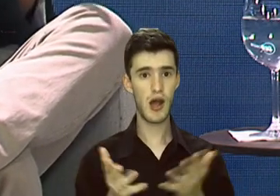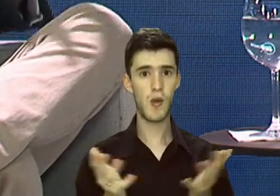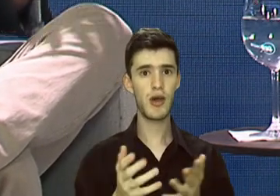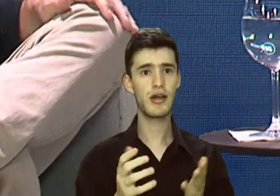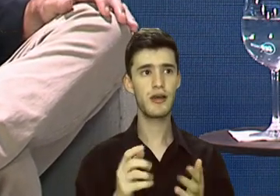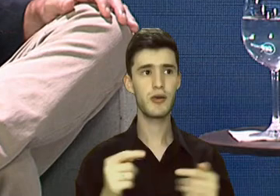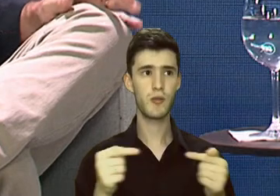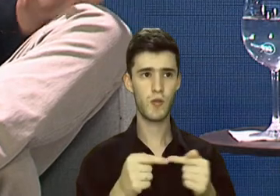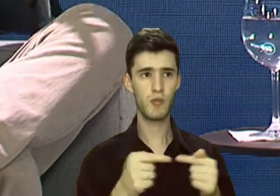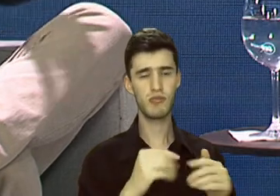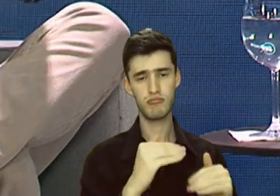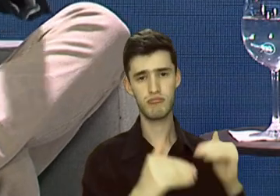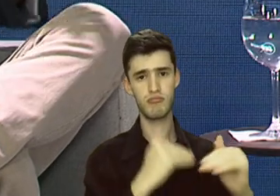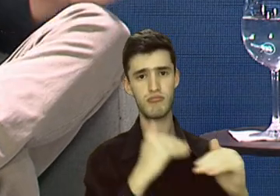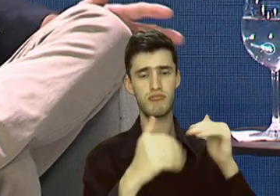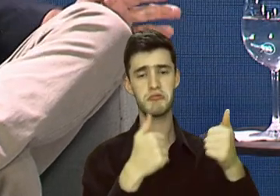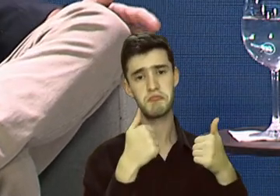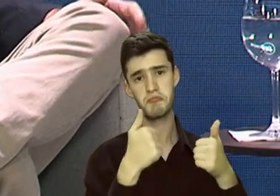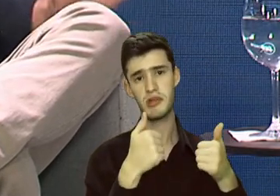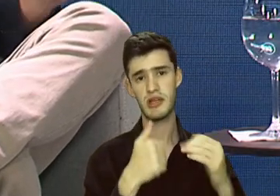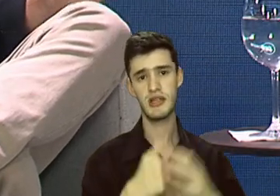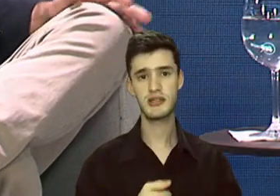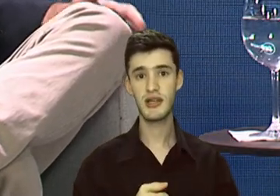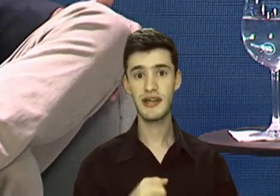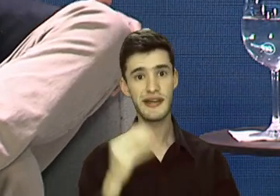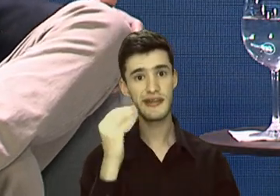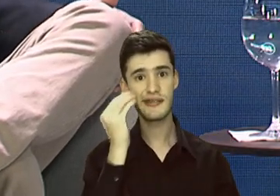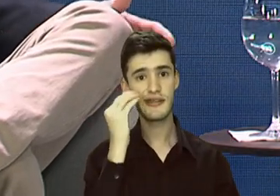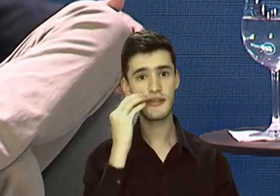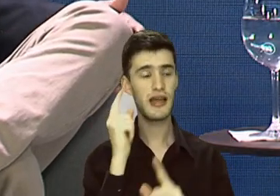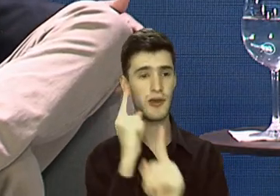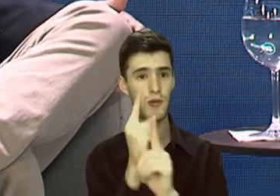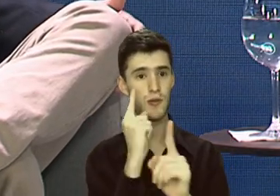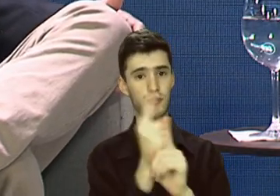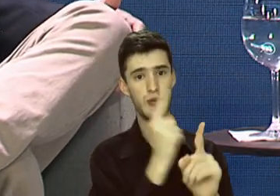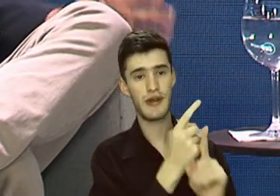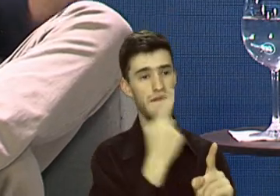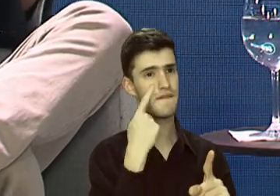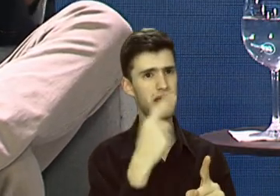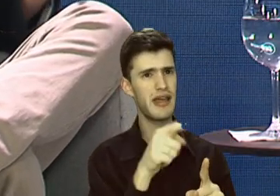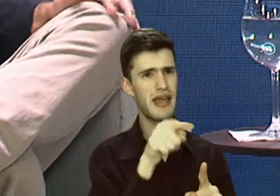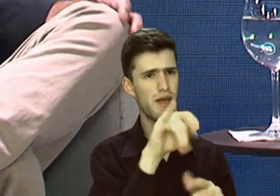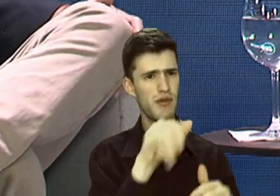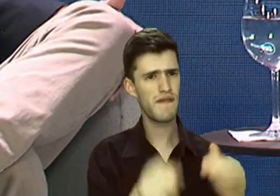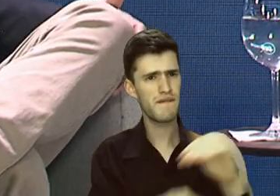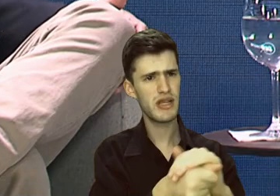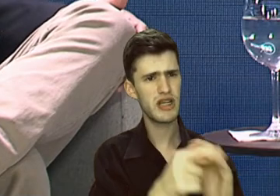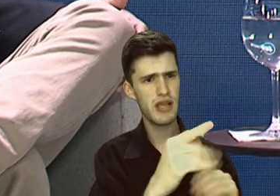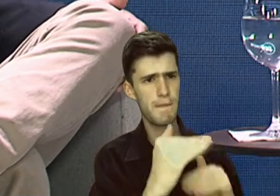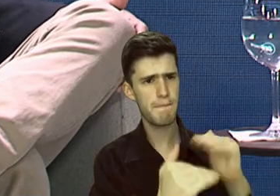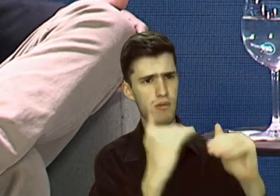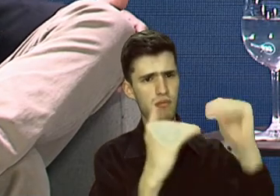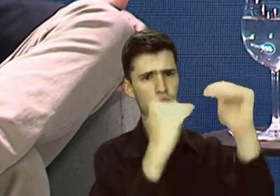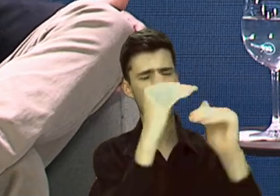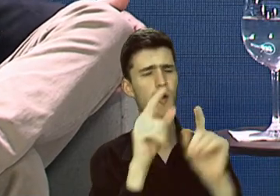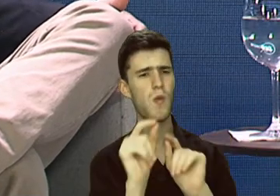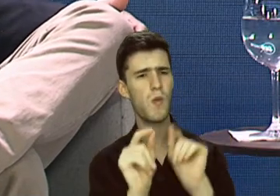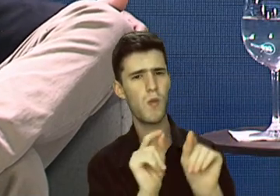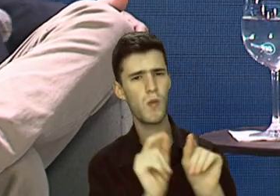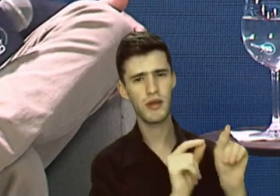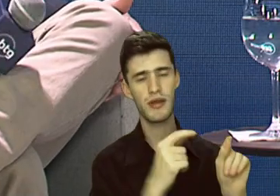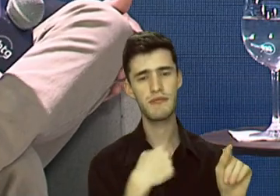encontrar as verticais ali as aplicações que a gente vai poder crescer um pouco mais né um pouco dessa nossa cabeça no